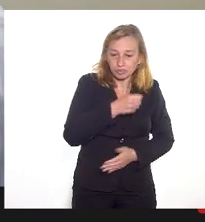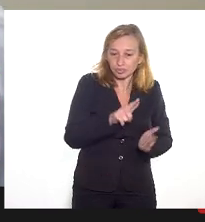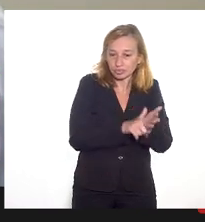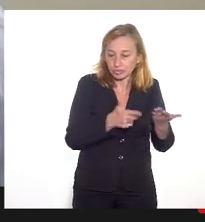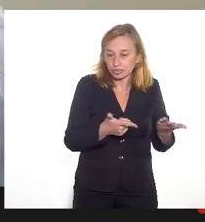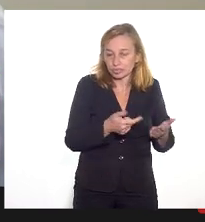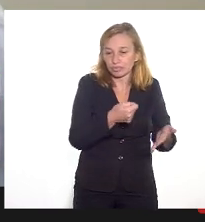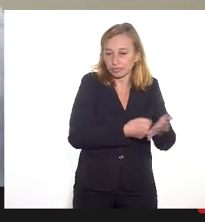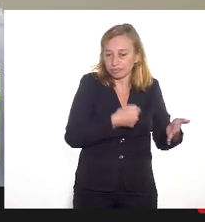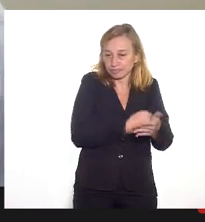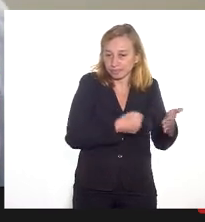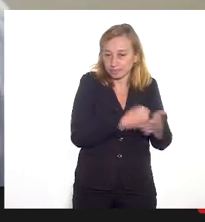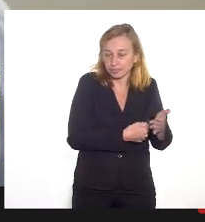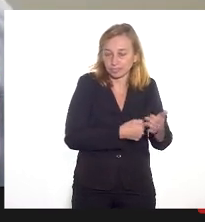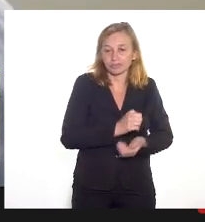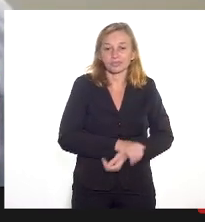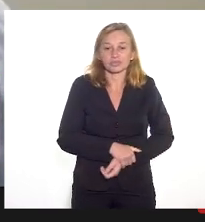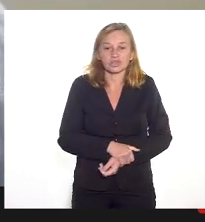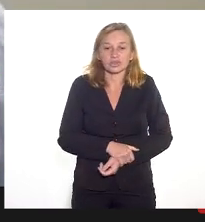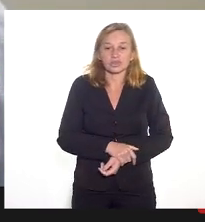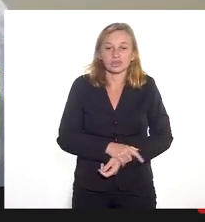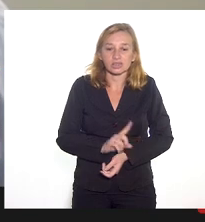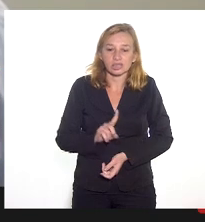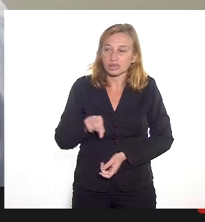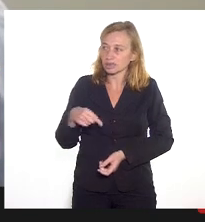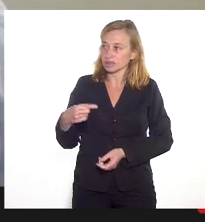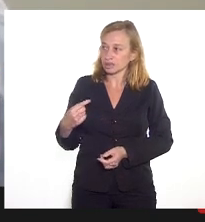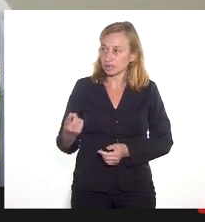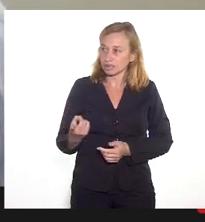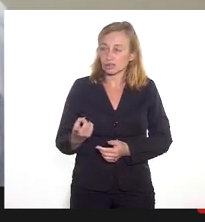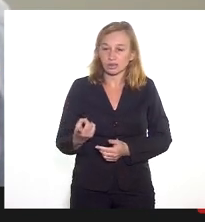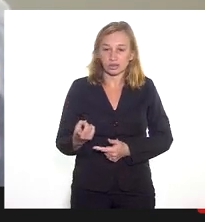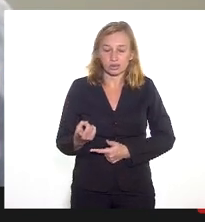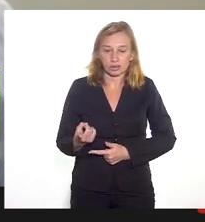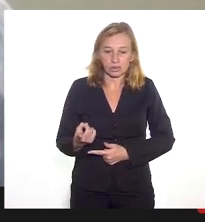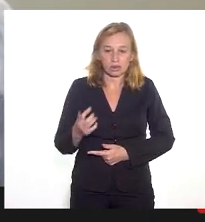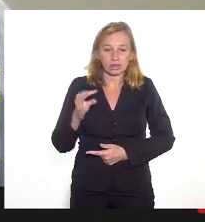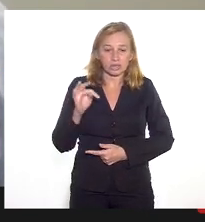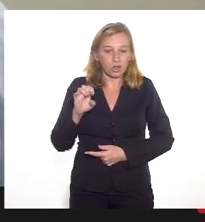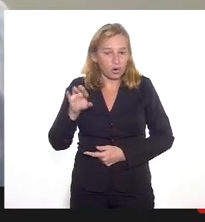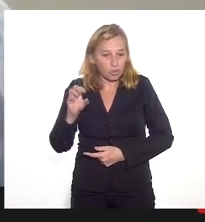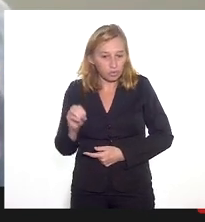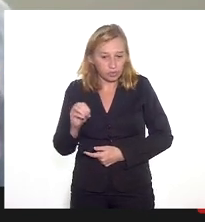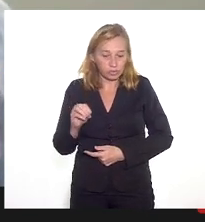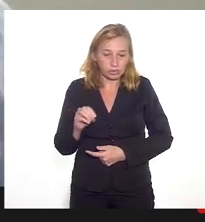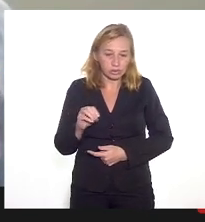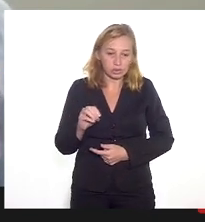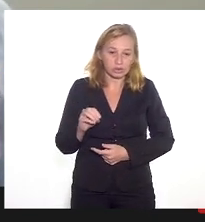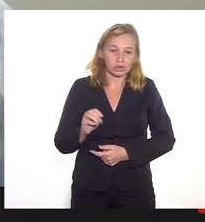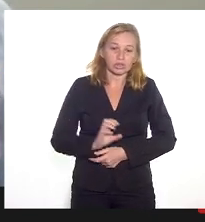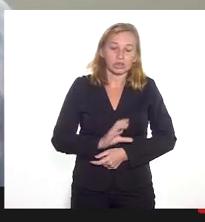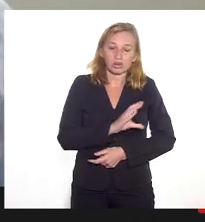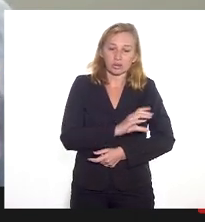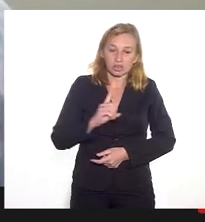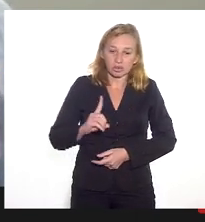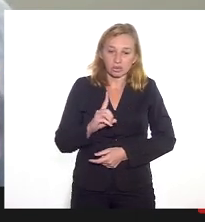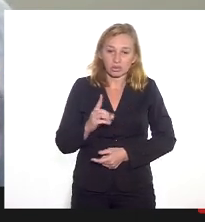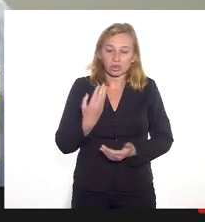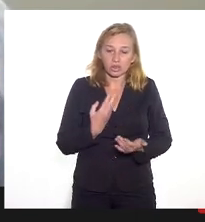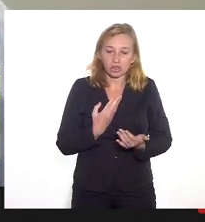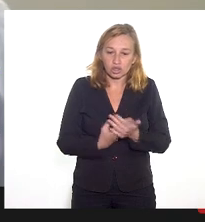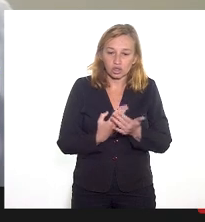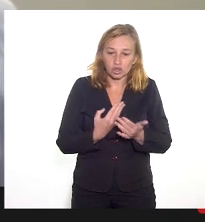contra o Retrocesso e a Precarização. E, na sequência, só para a gente se organizar, o Teófilo Rodrigues, que é o coordenador do Centro de Estudos de Mídia